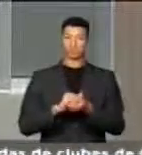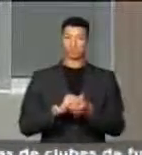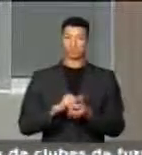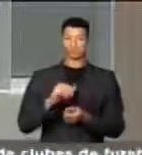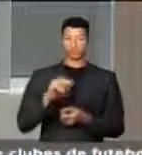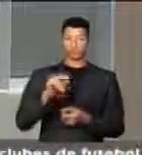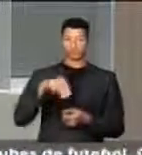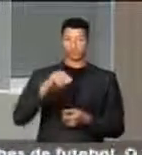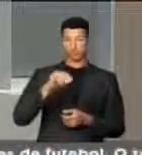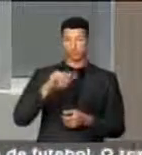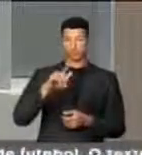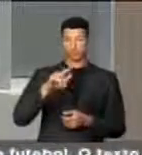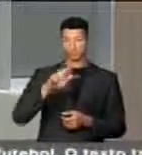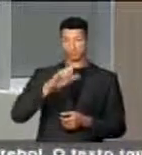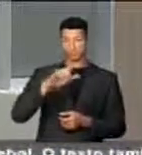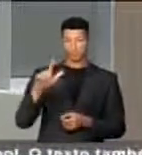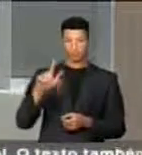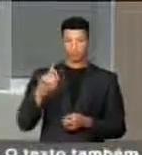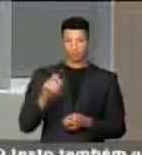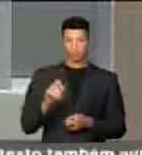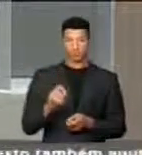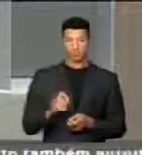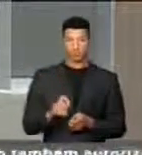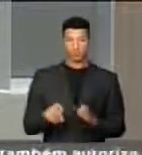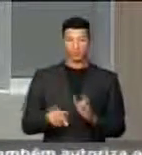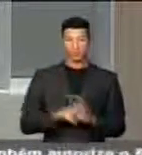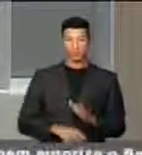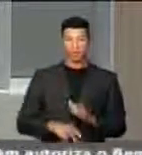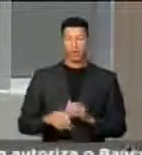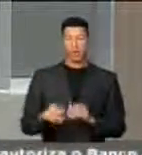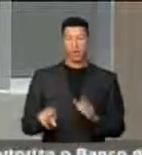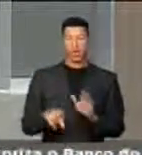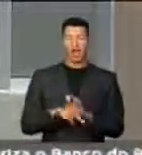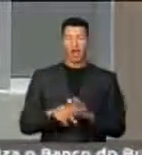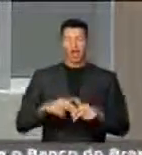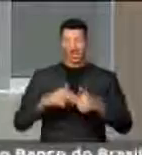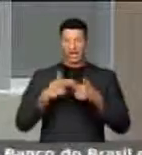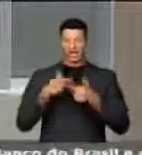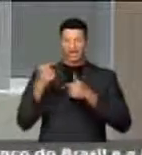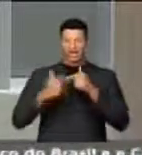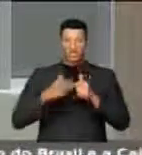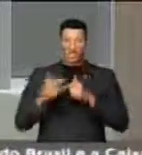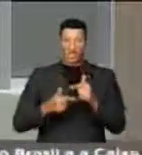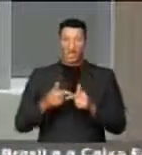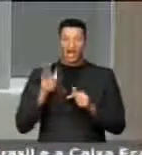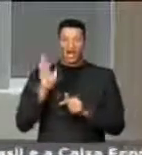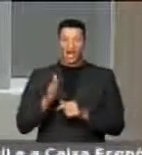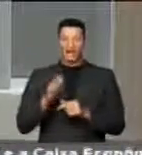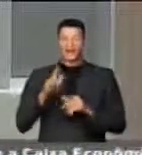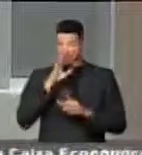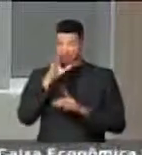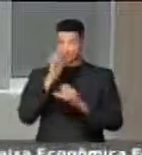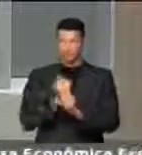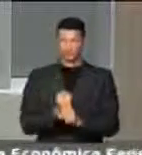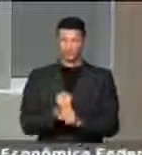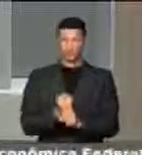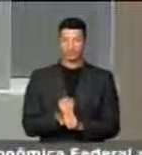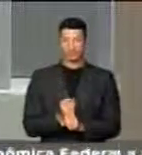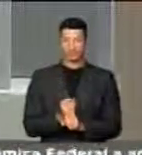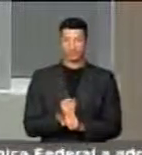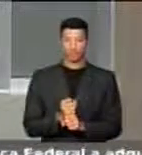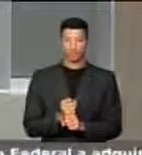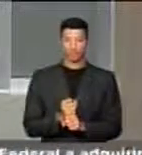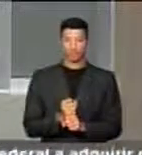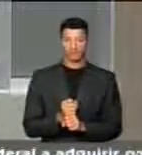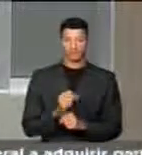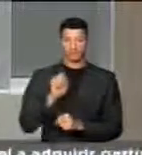venerável Miguel Vicente, o Miguel da Independência, que também através do trabalho do Miguelzinho vem fortalecendo lá a Torre de Melo, a